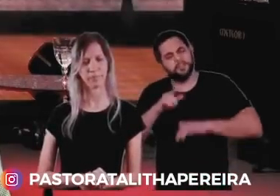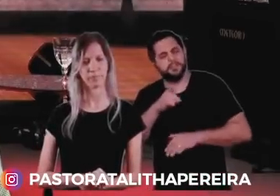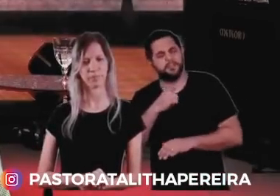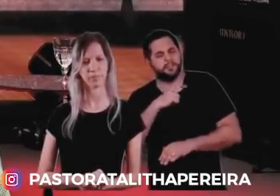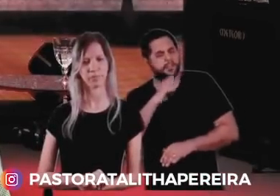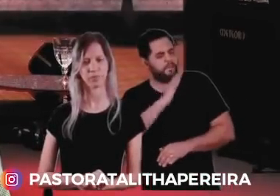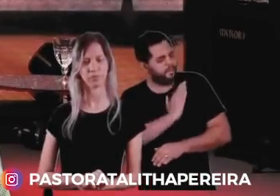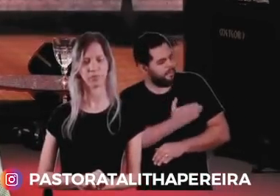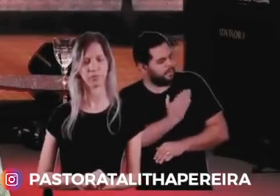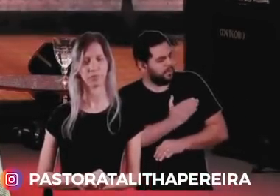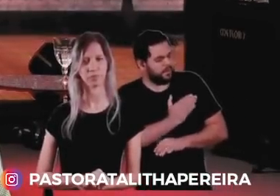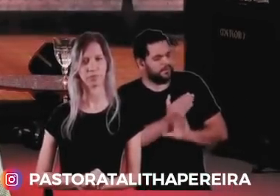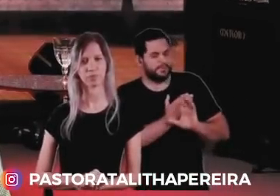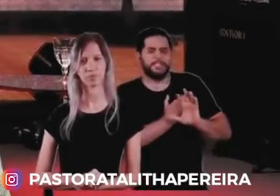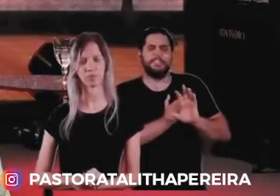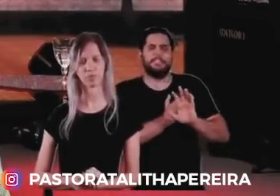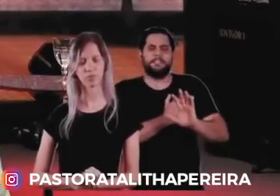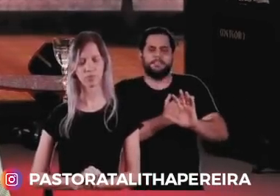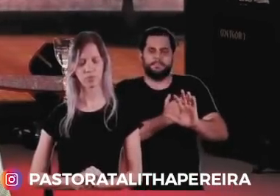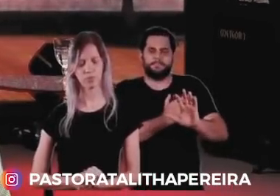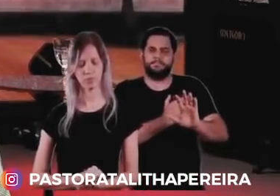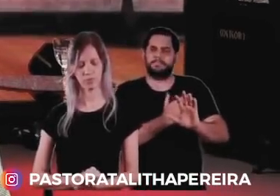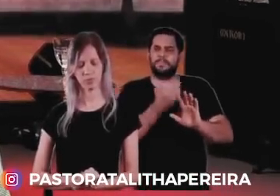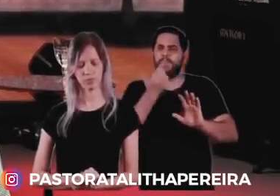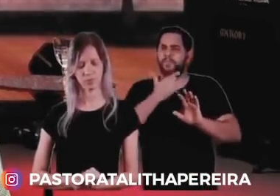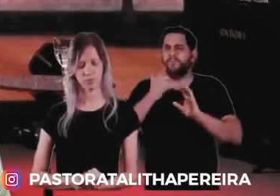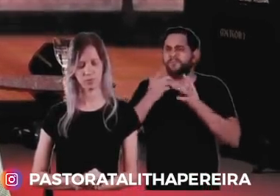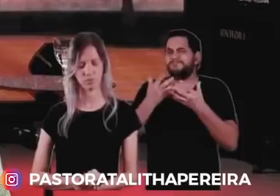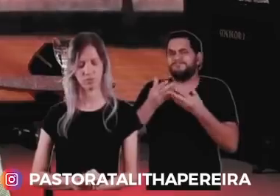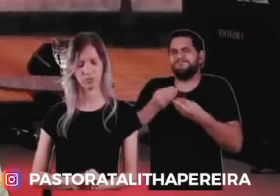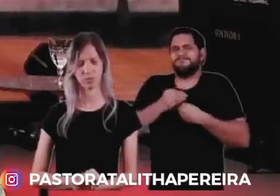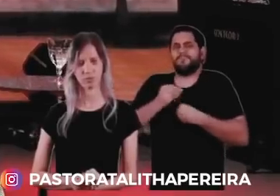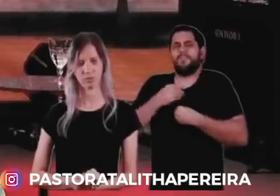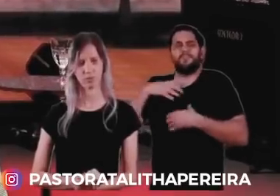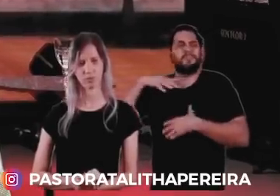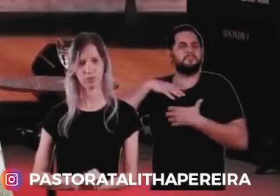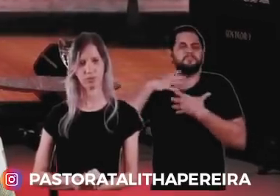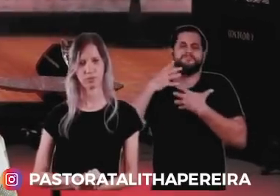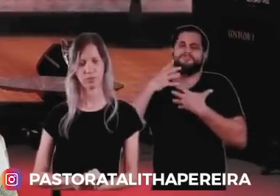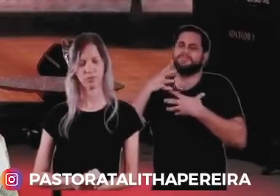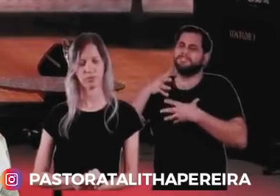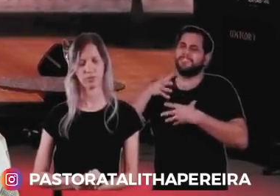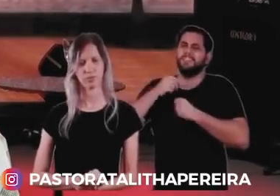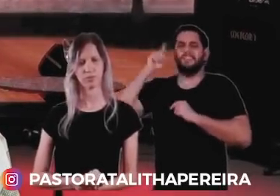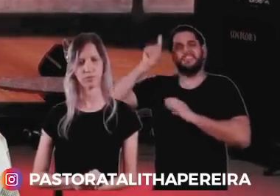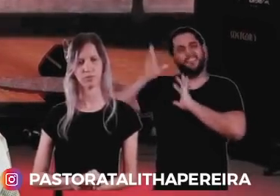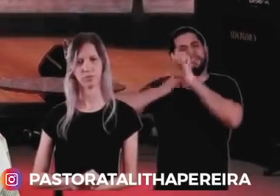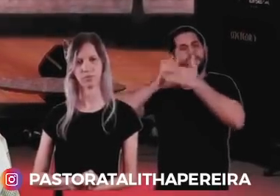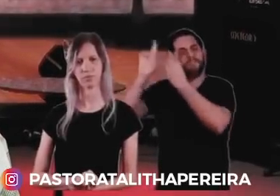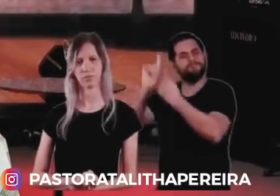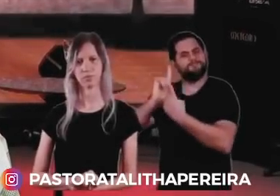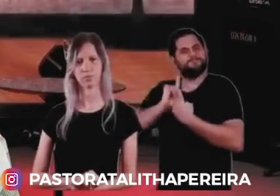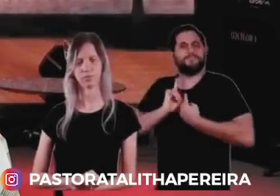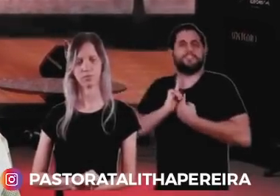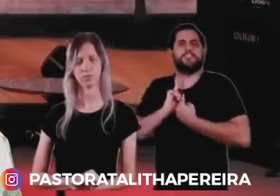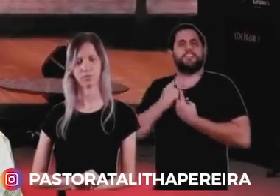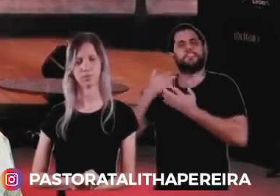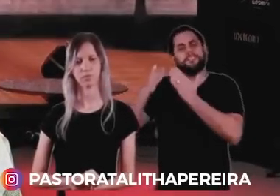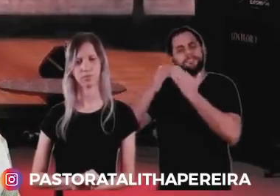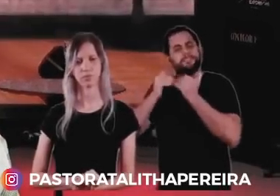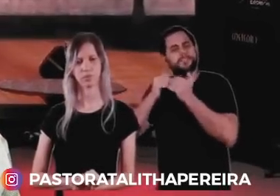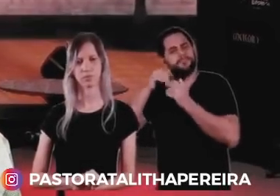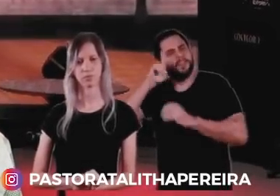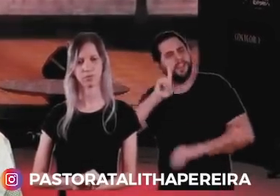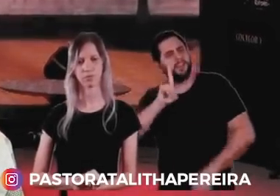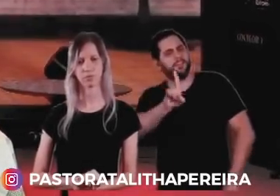achando que não tem propriedade ou então merecimento de ter esse Jesus que a gente está clamando para dentro